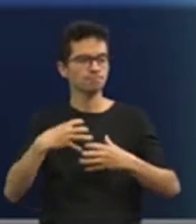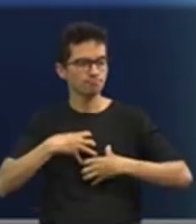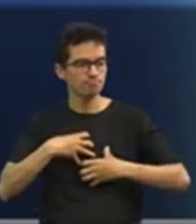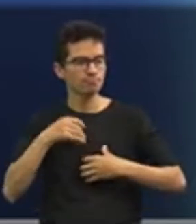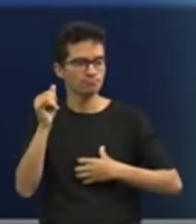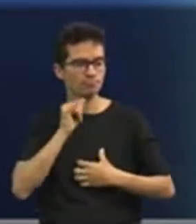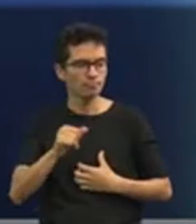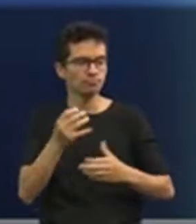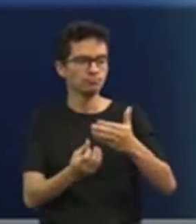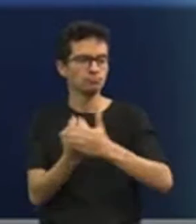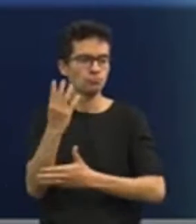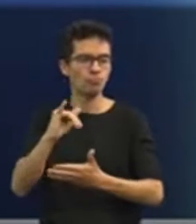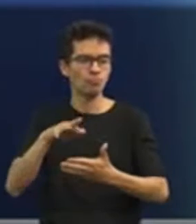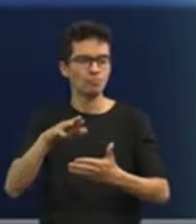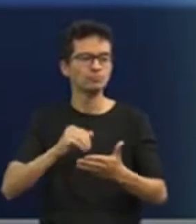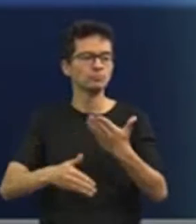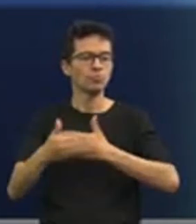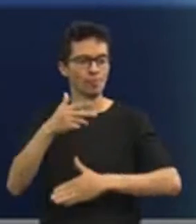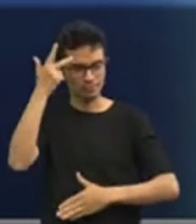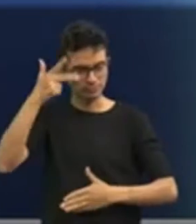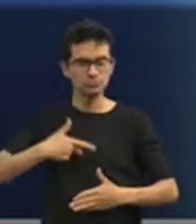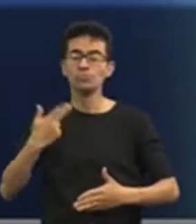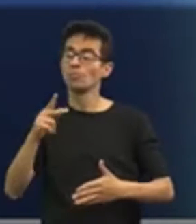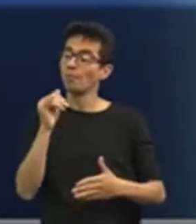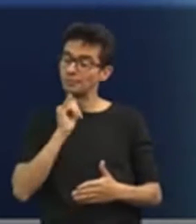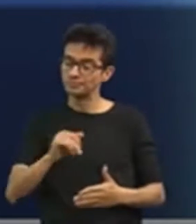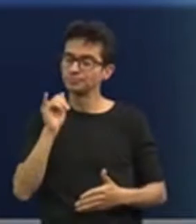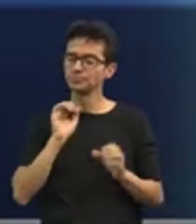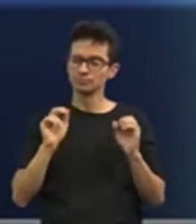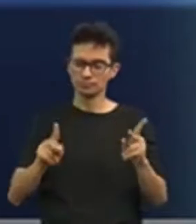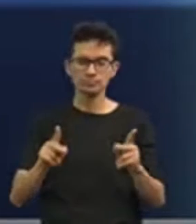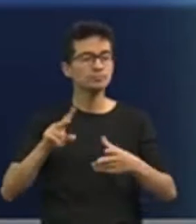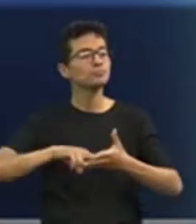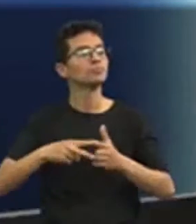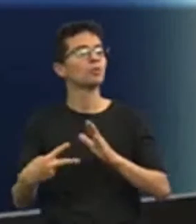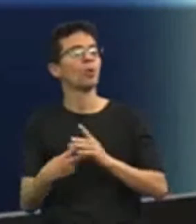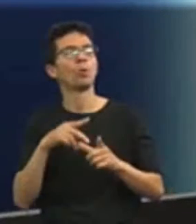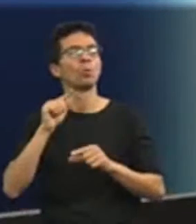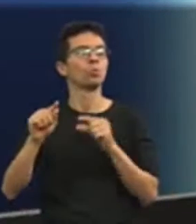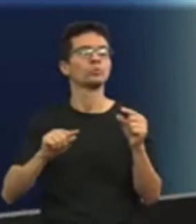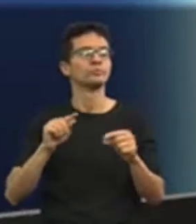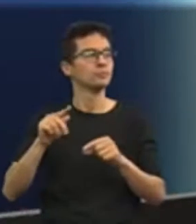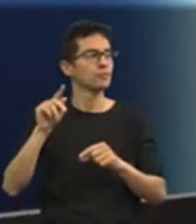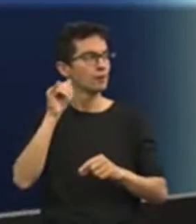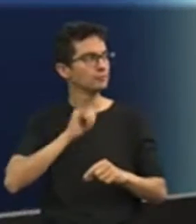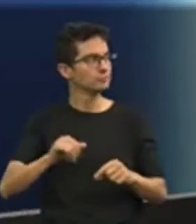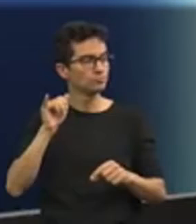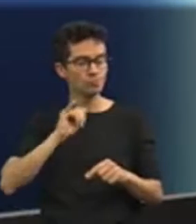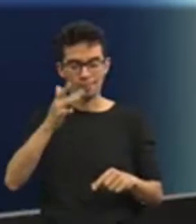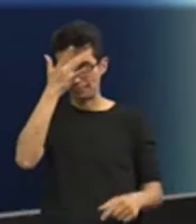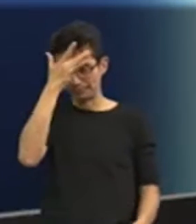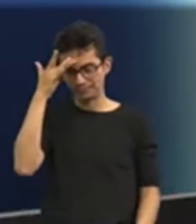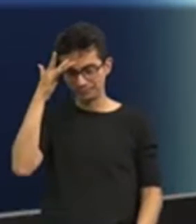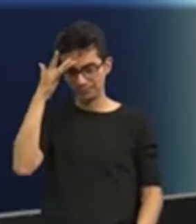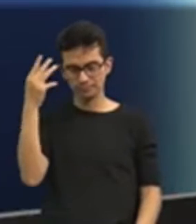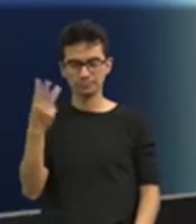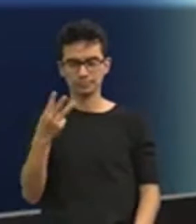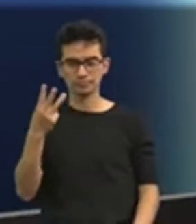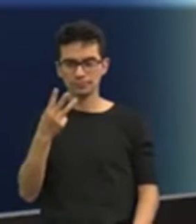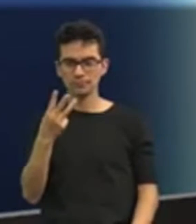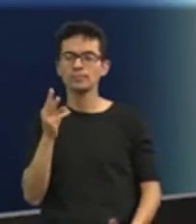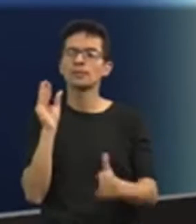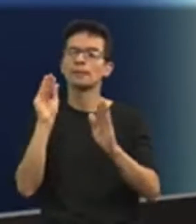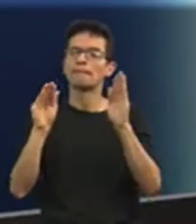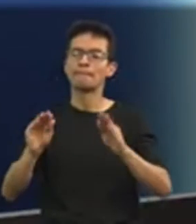de seu molde narrar que produz a coesão EA autonomia da narração significa isso o narrador em terceira pessoa onisciente ele